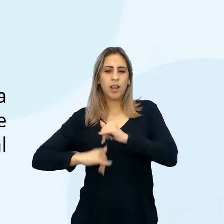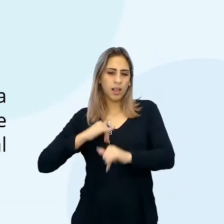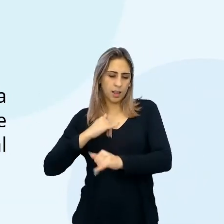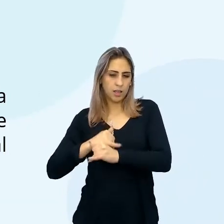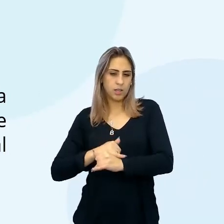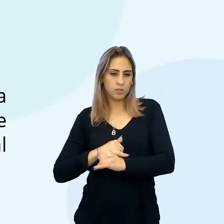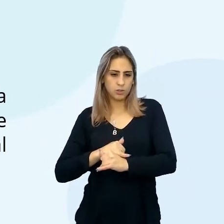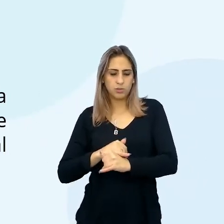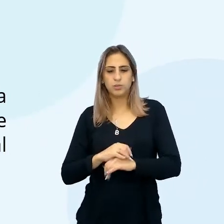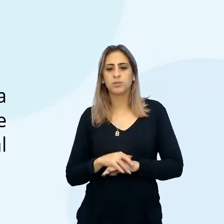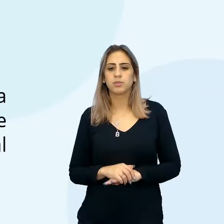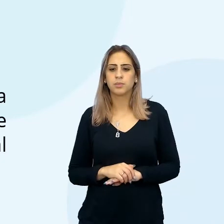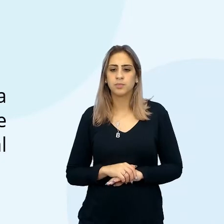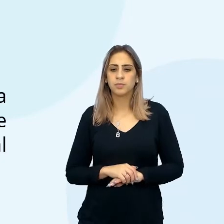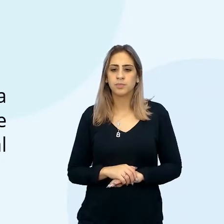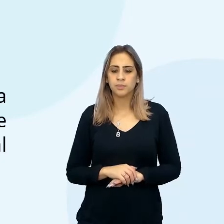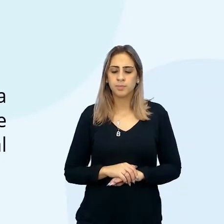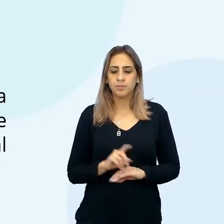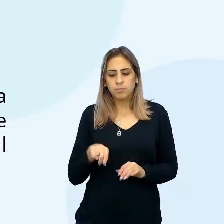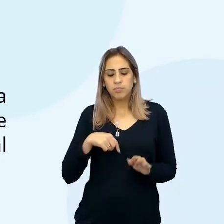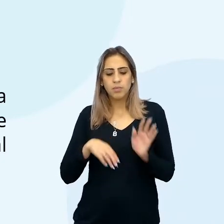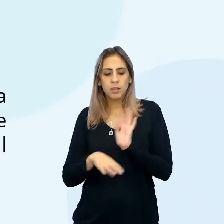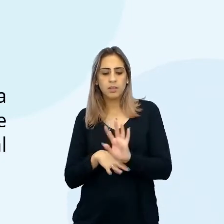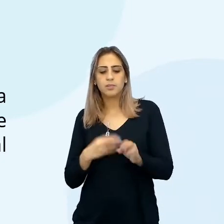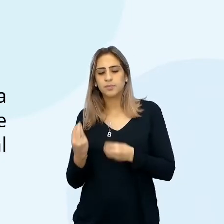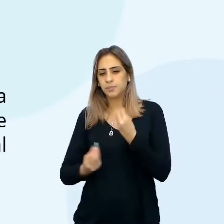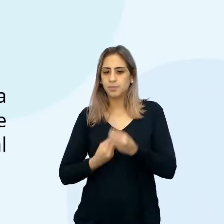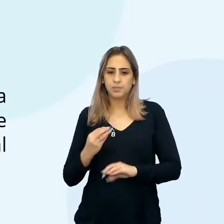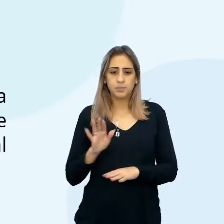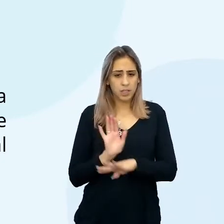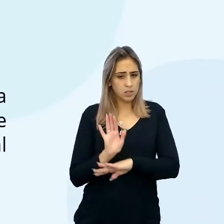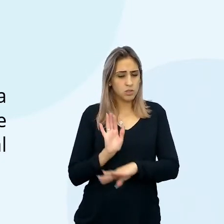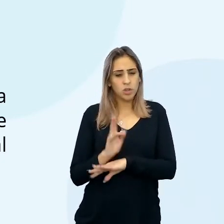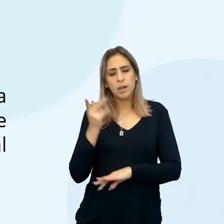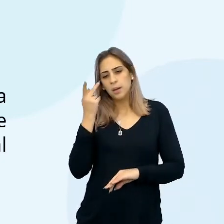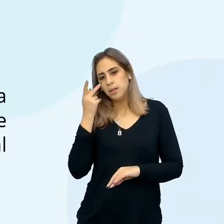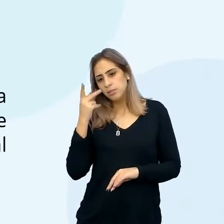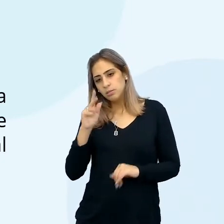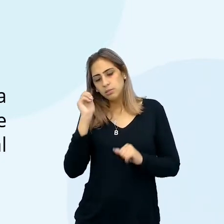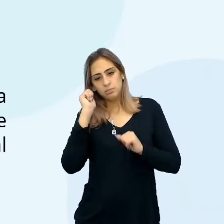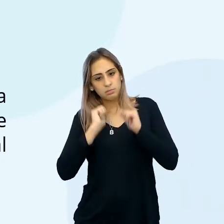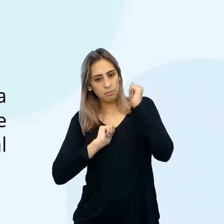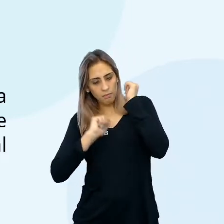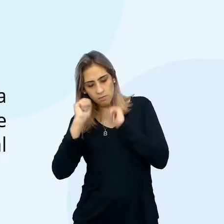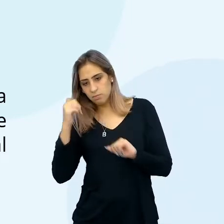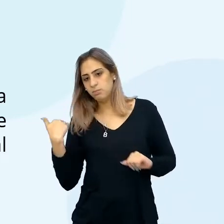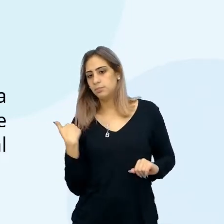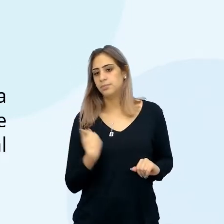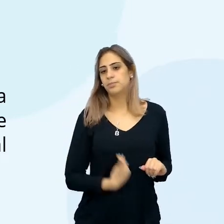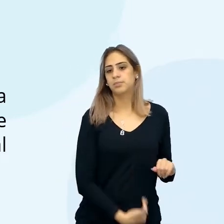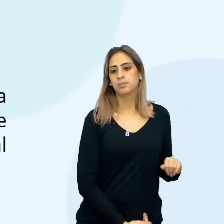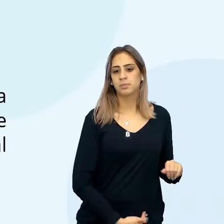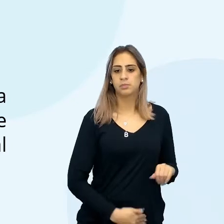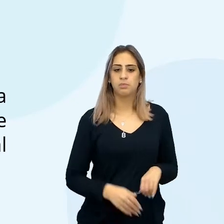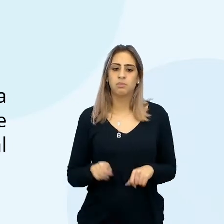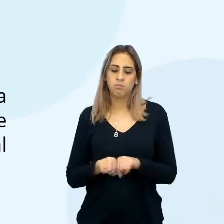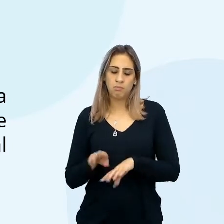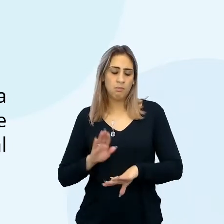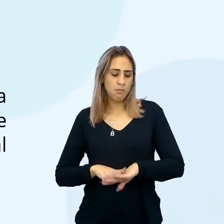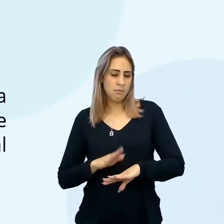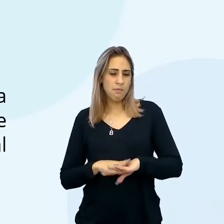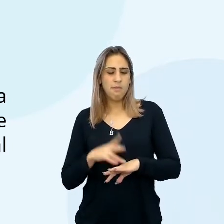internet e que vão servir como subsídio, né, para empresas, governos